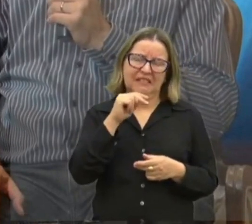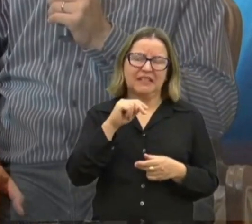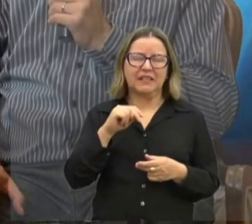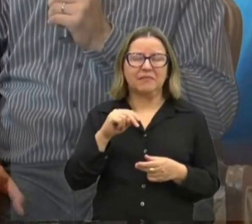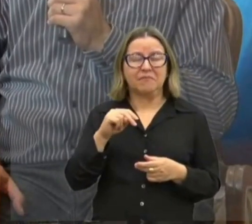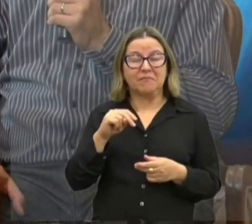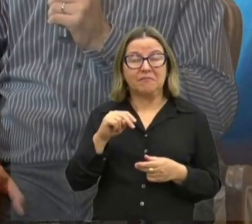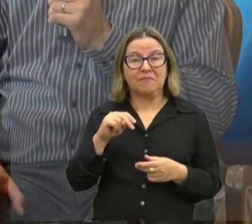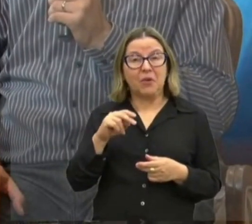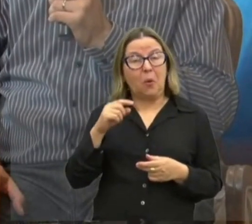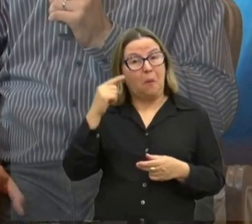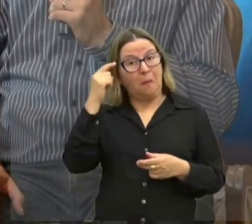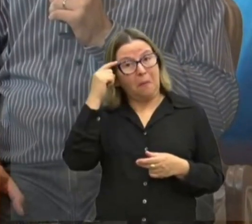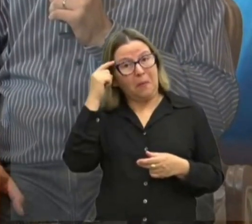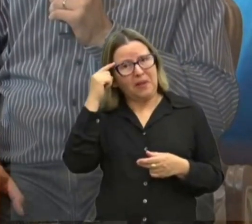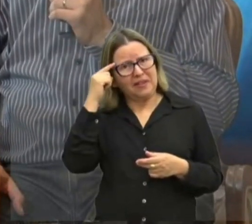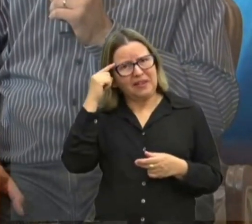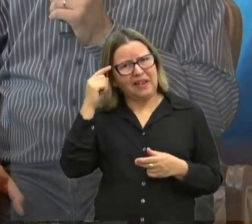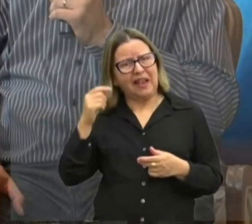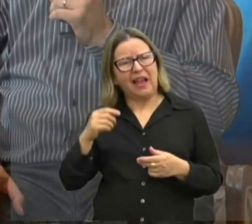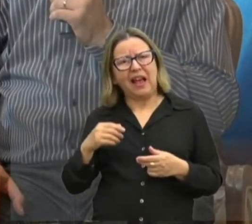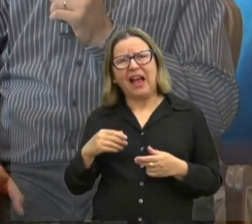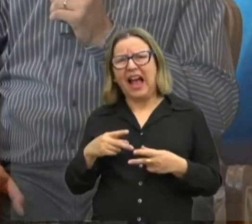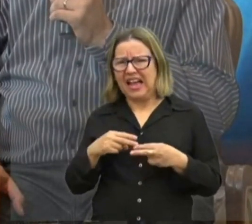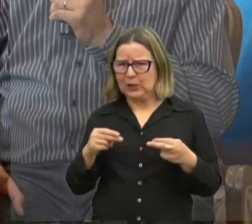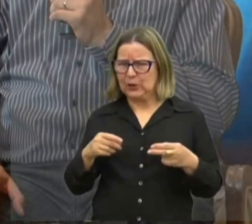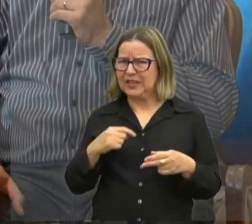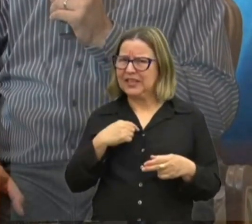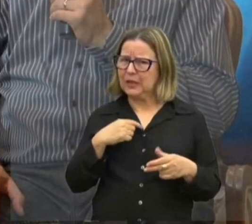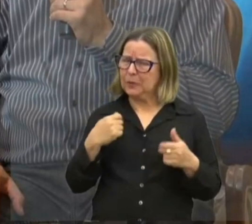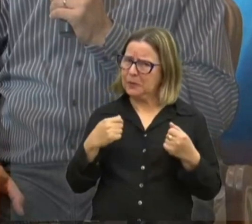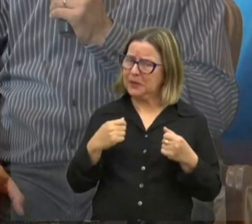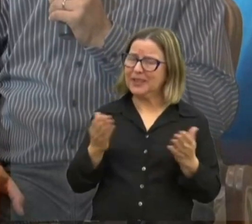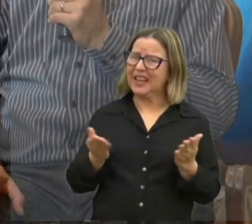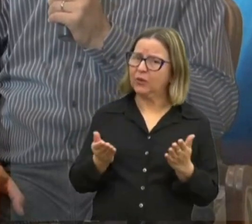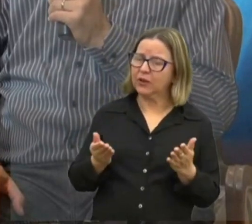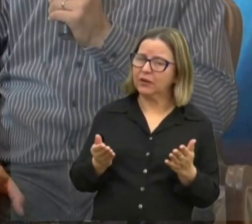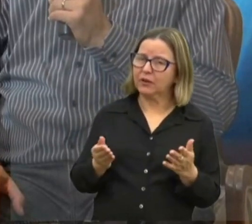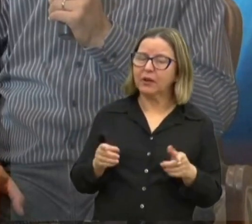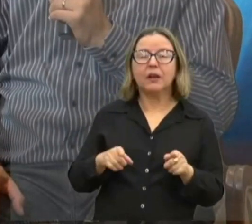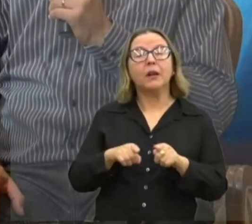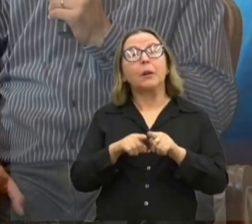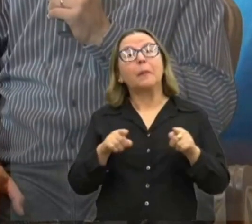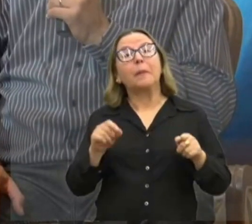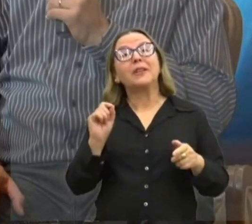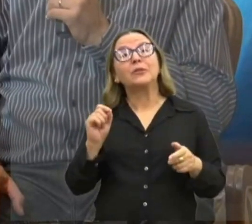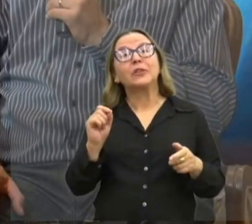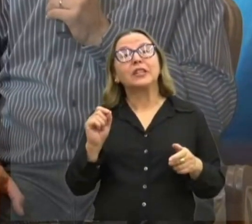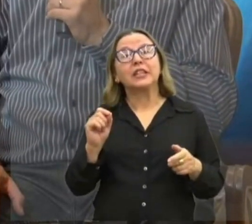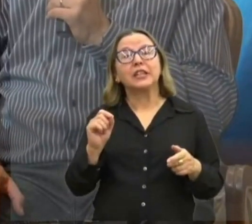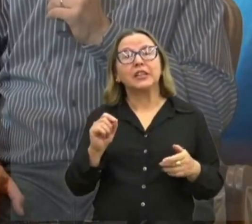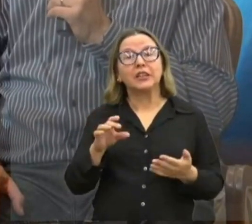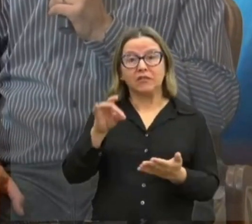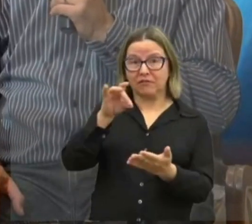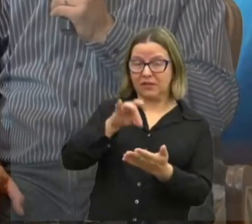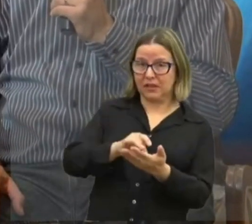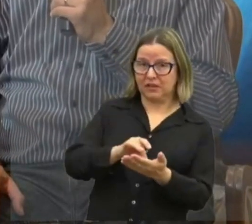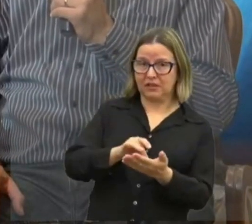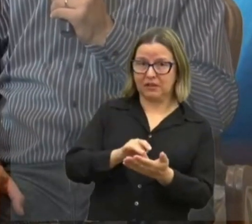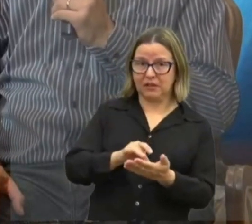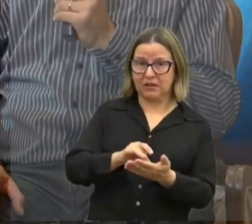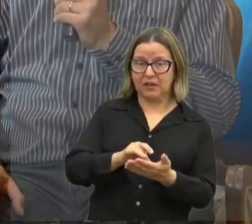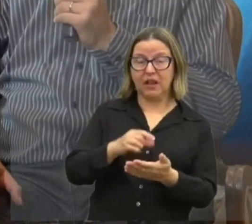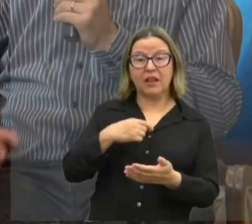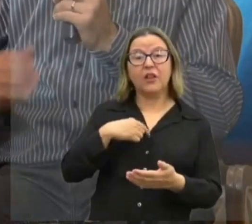seriam essas? Mas o que de fato você e eu precisamos? Essa é a análise. Será que são todas